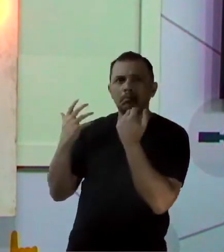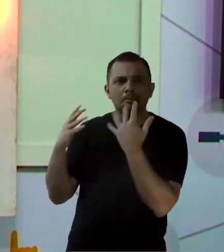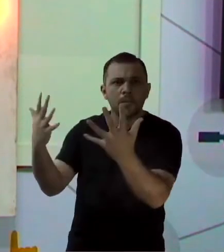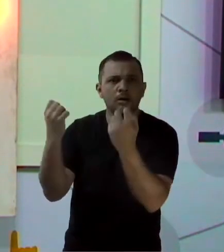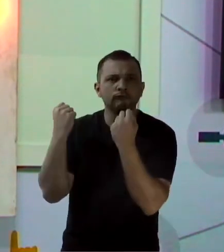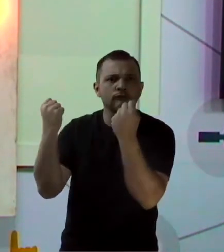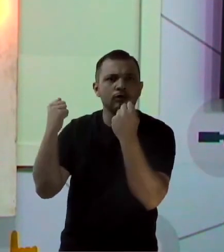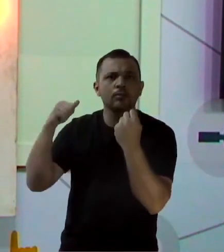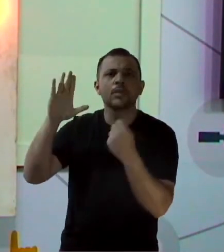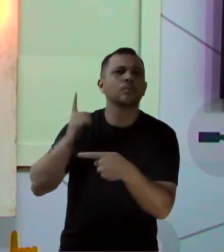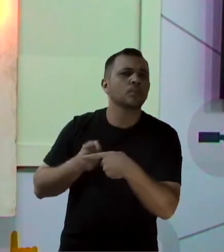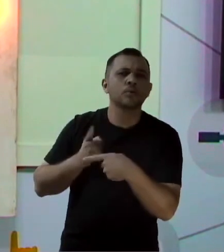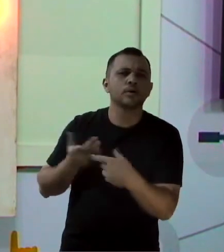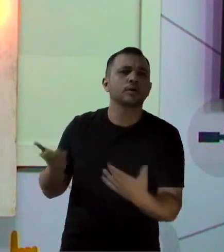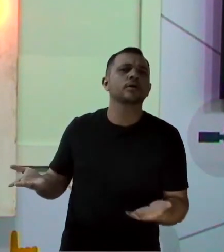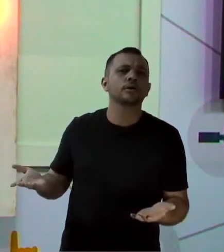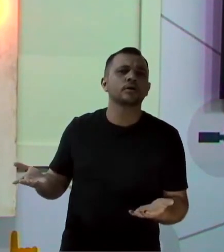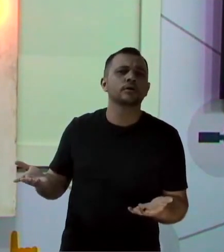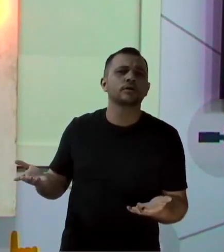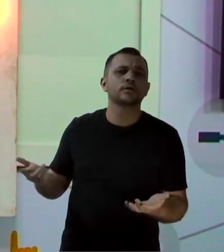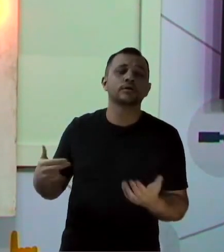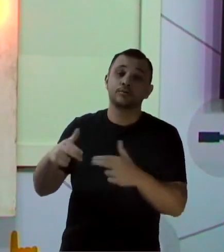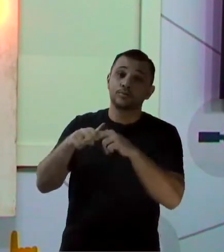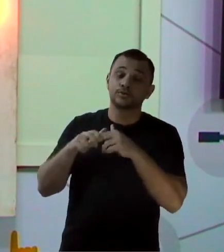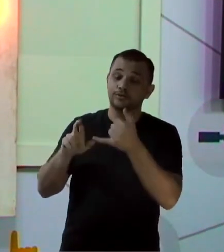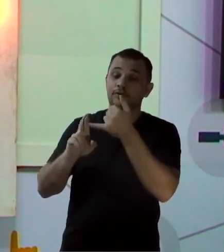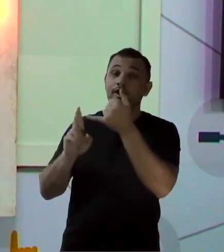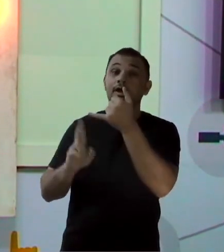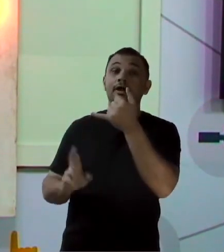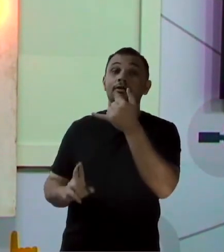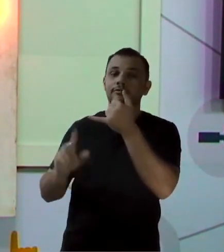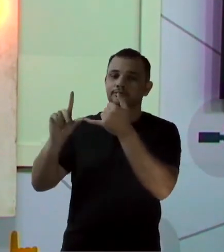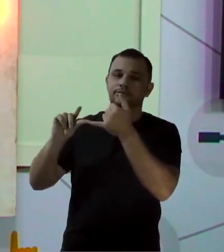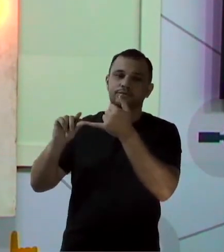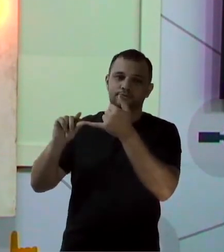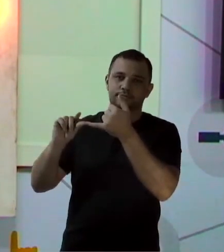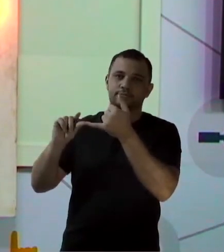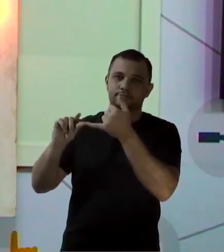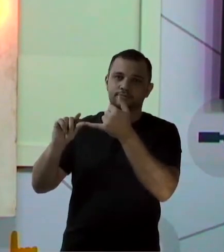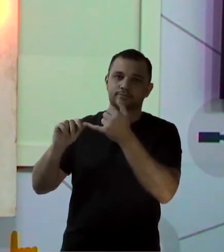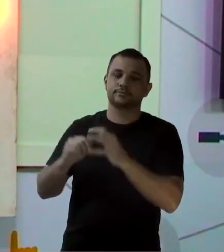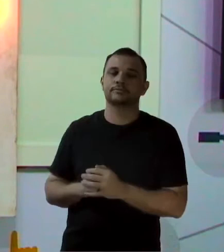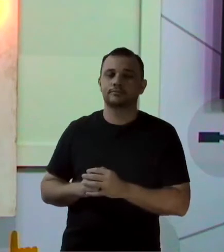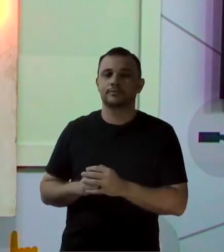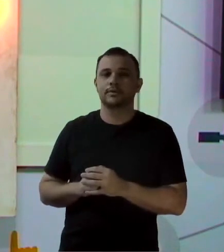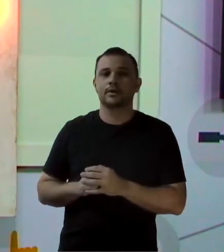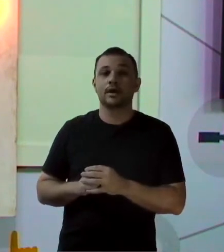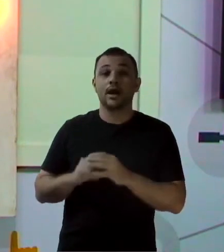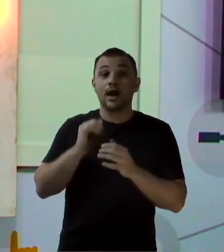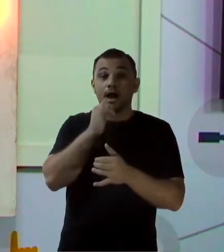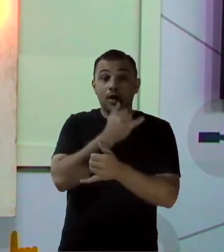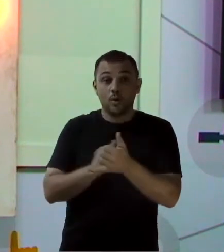Por que que o brilho é maior? Por que que a potência é maior? Porque a resistência diminui. O que que acontece com a corrente?